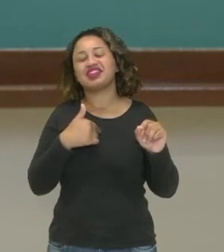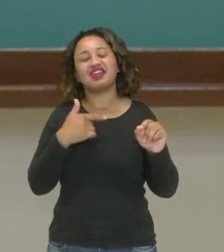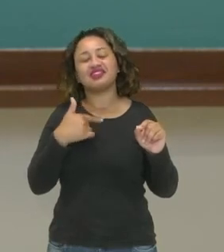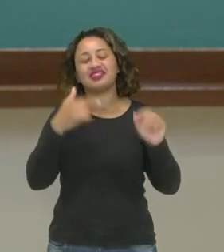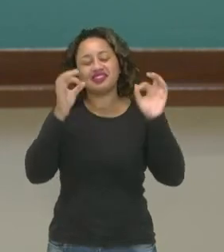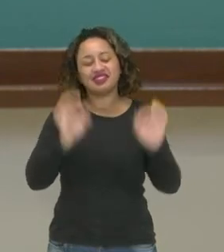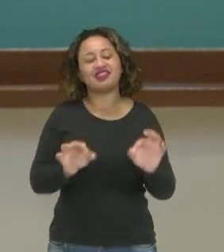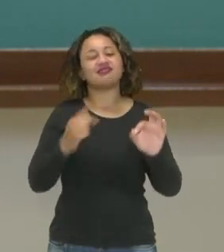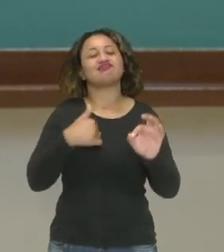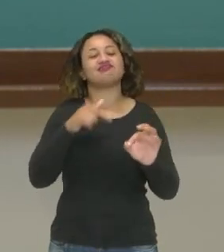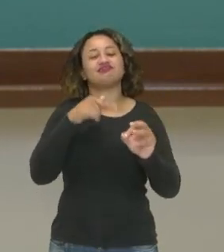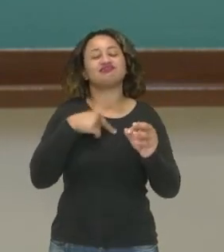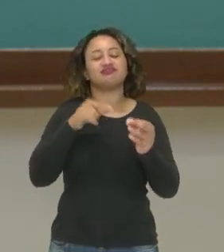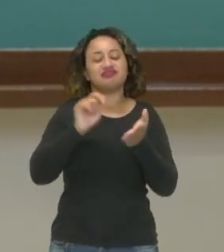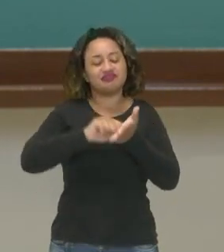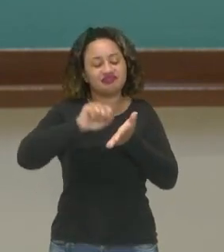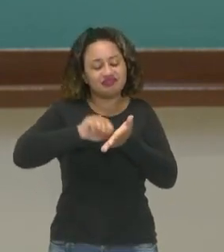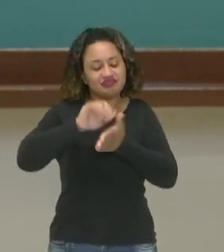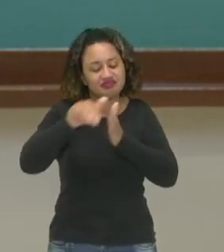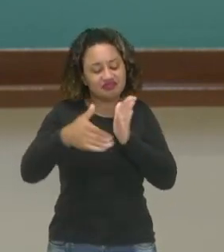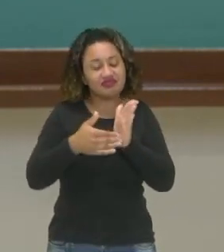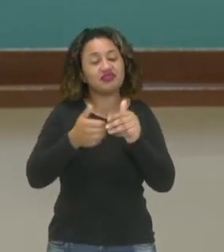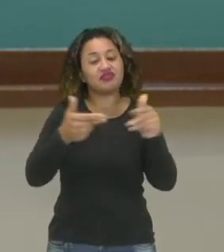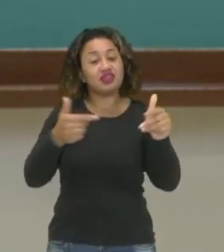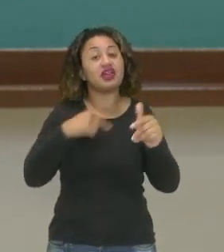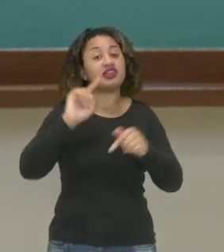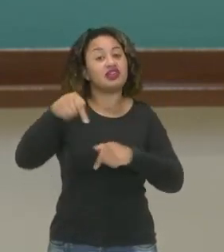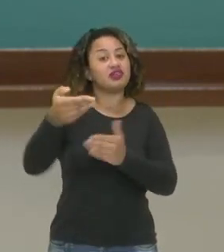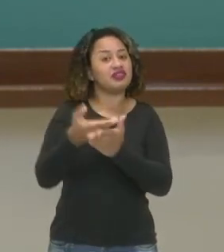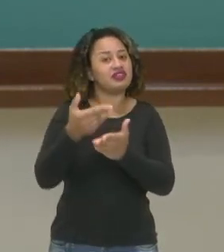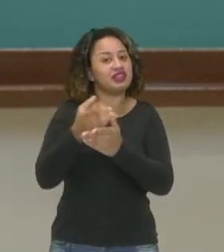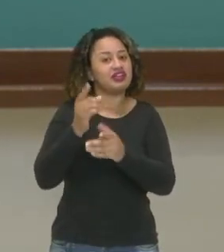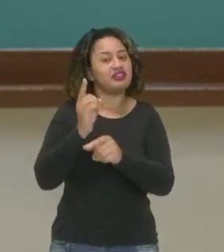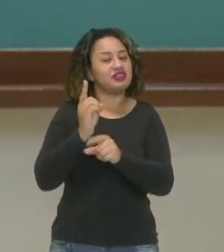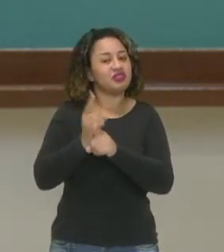caprichado, anotado tudo, e aí na próxima aula eu aguardo